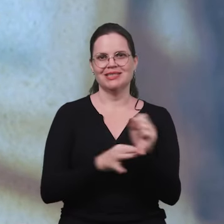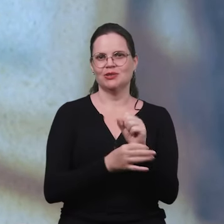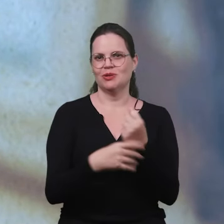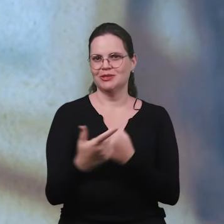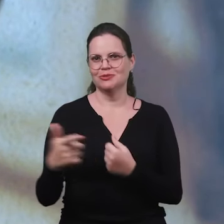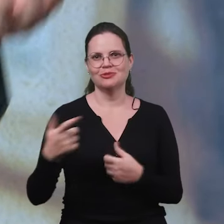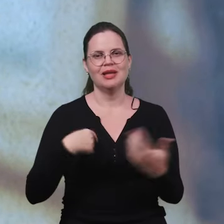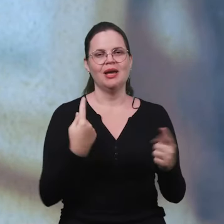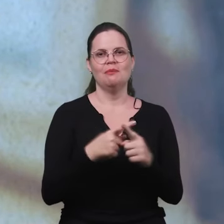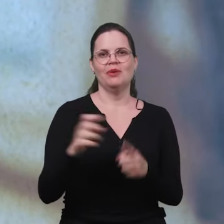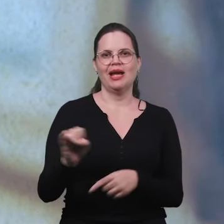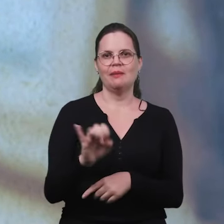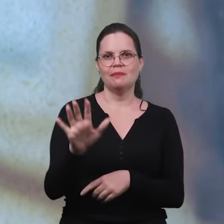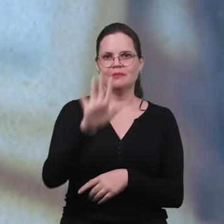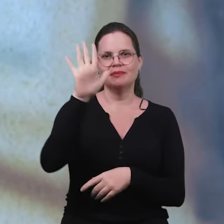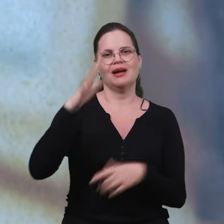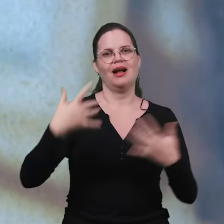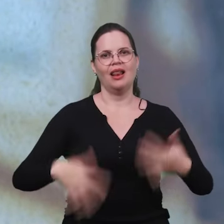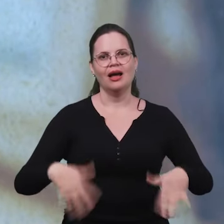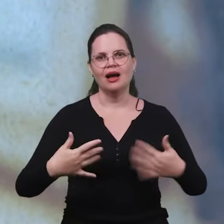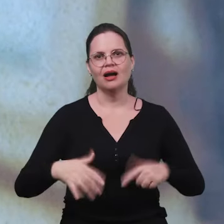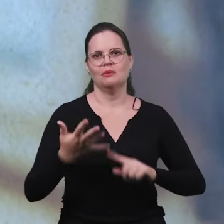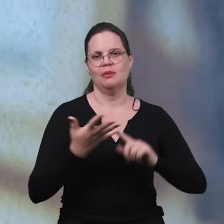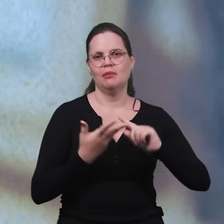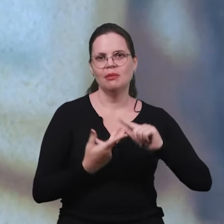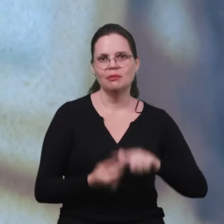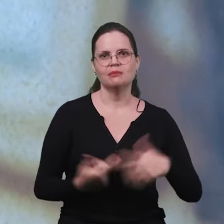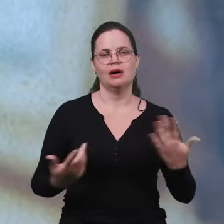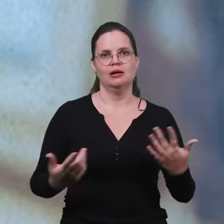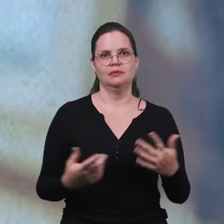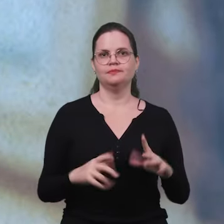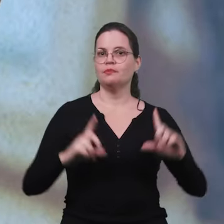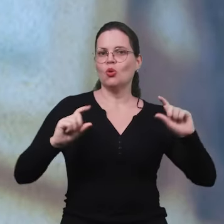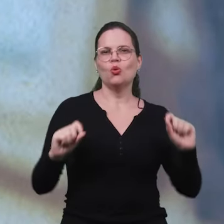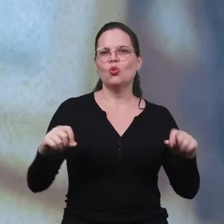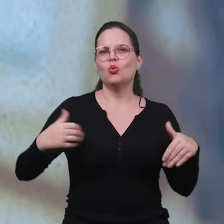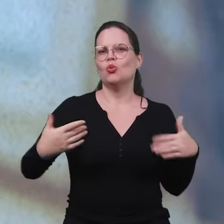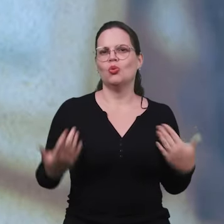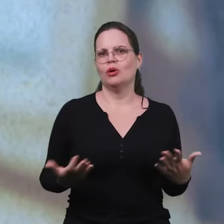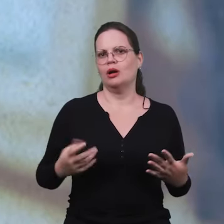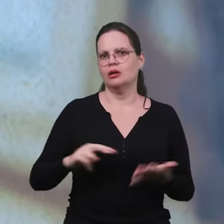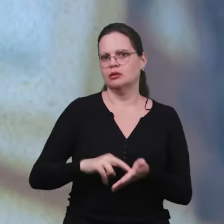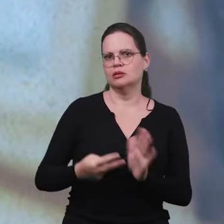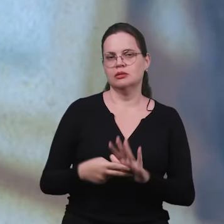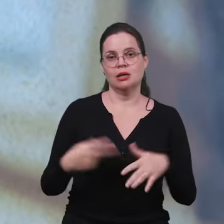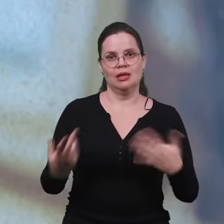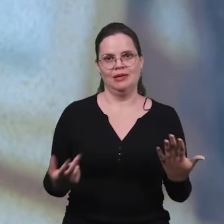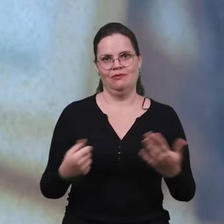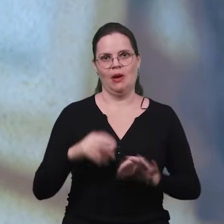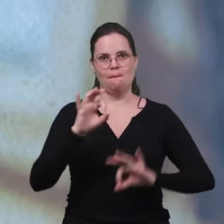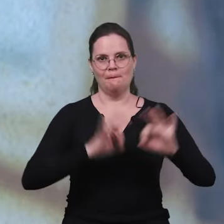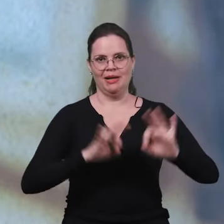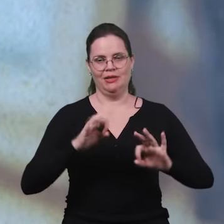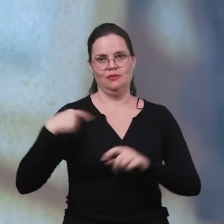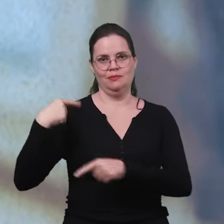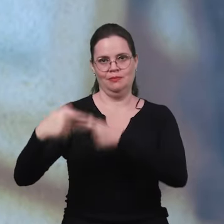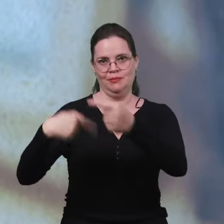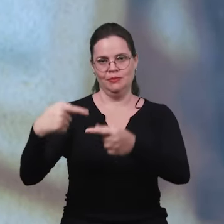mudanças, né, de aumento de impostos aí, que é o quê? O que é um planejamento sucessório, né? É muito importante a gente